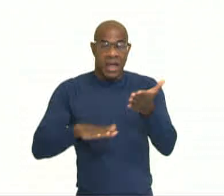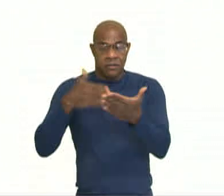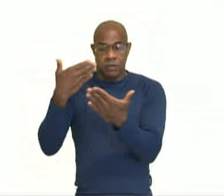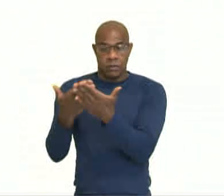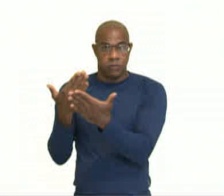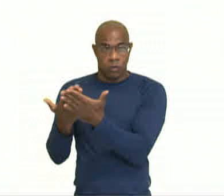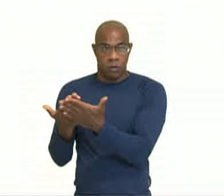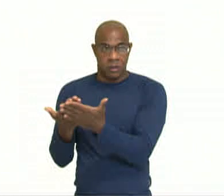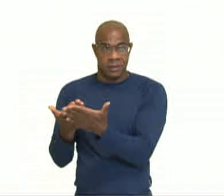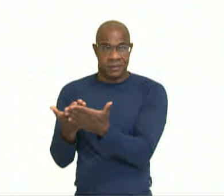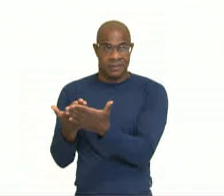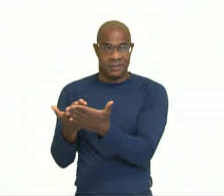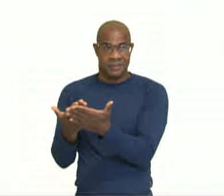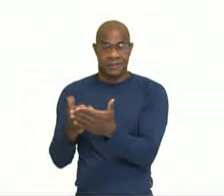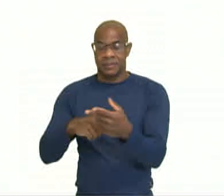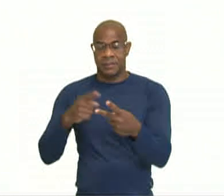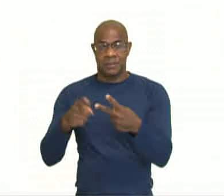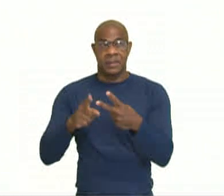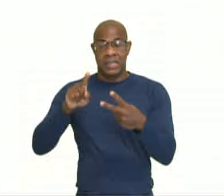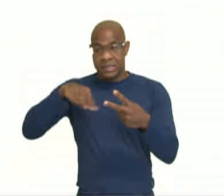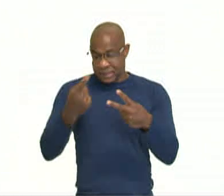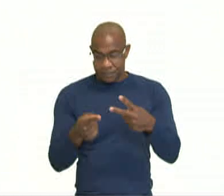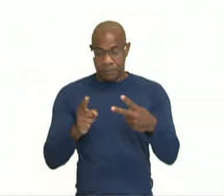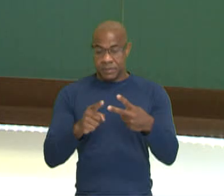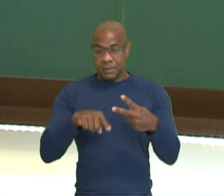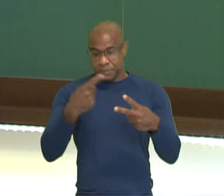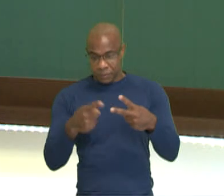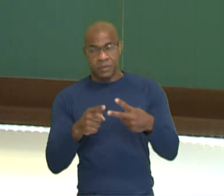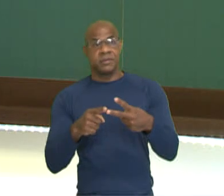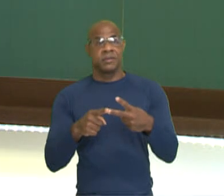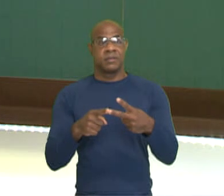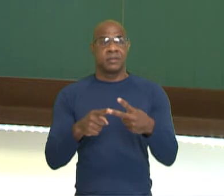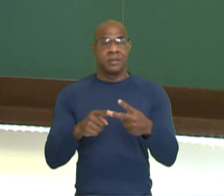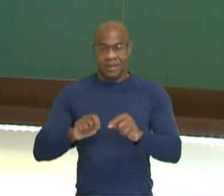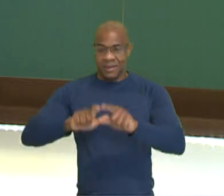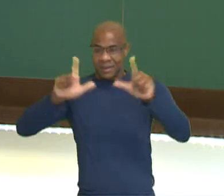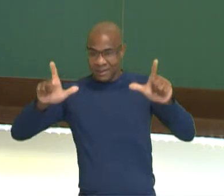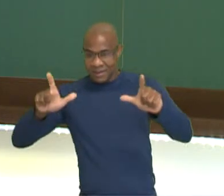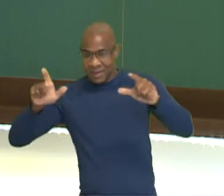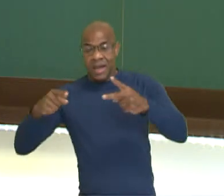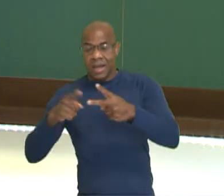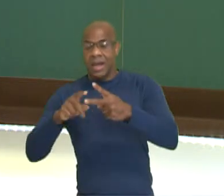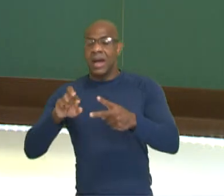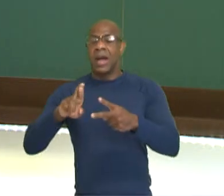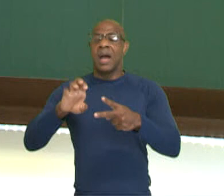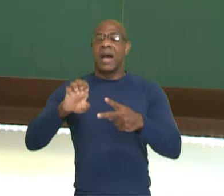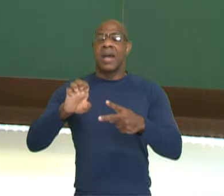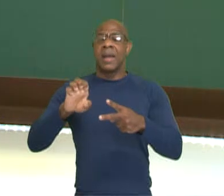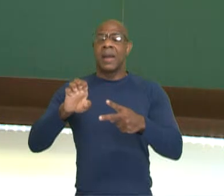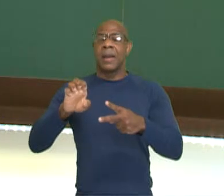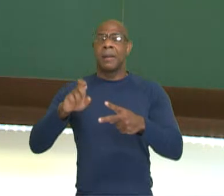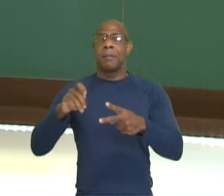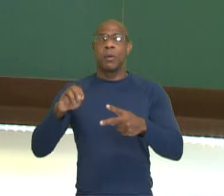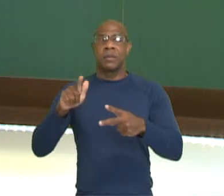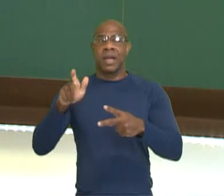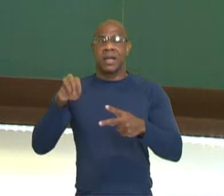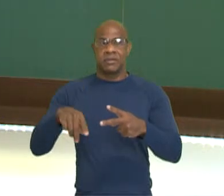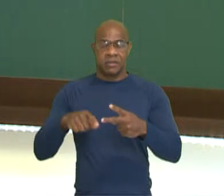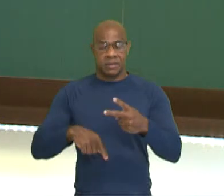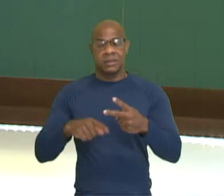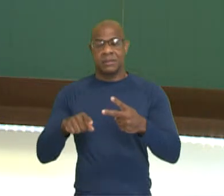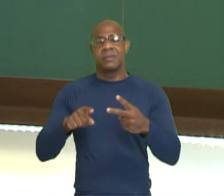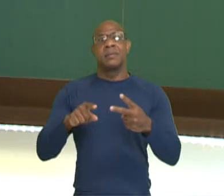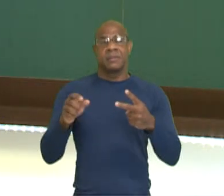escolar. Aí você vai na outra seleção, reportagem. E após você localiza o título. Qual